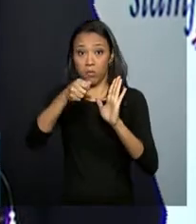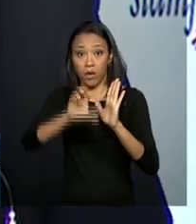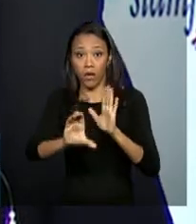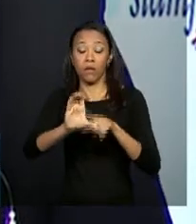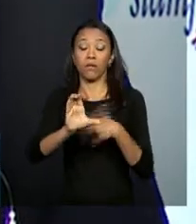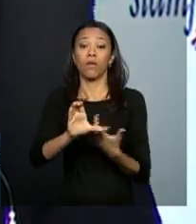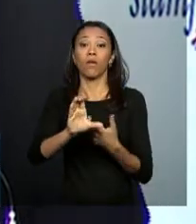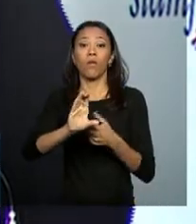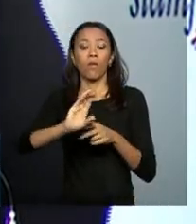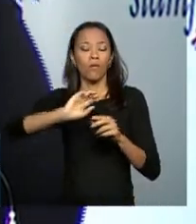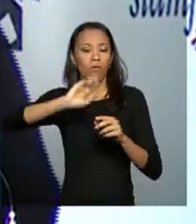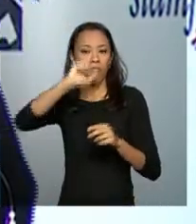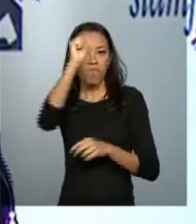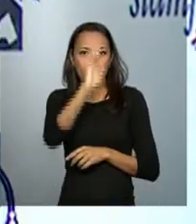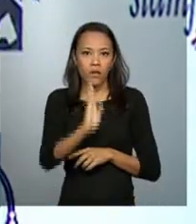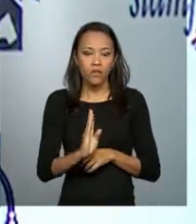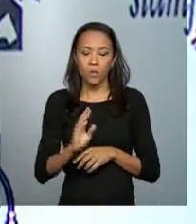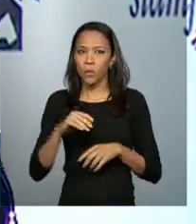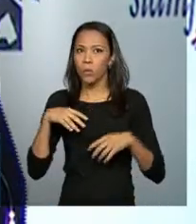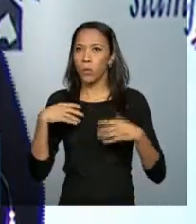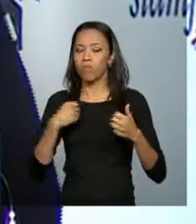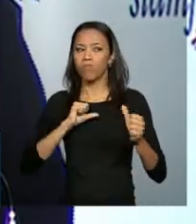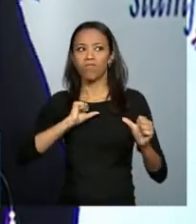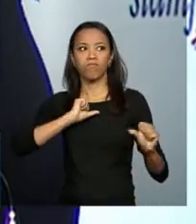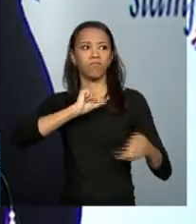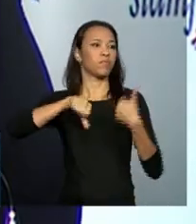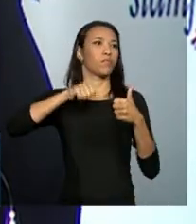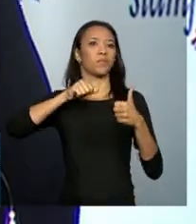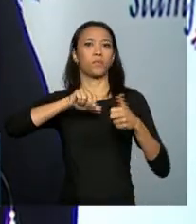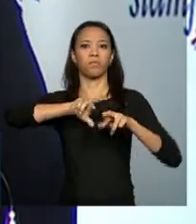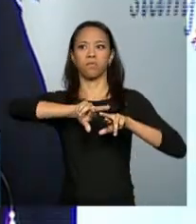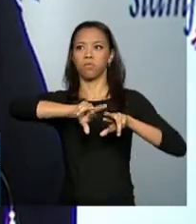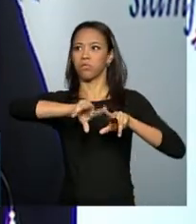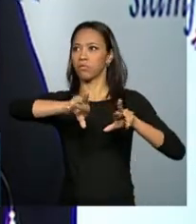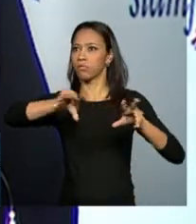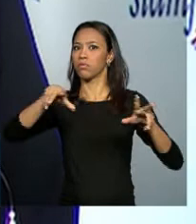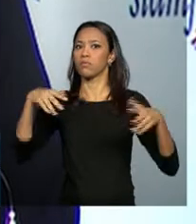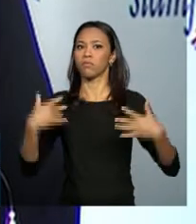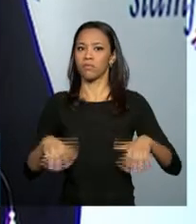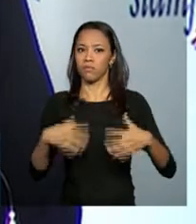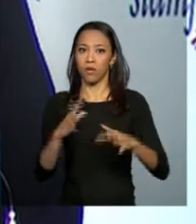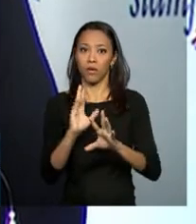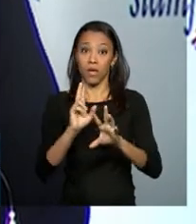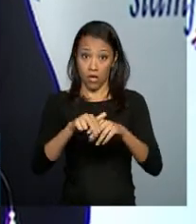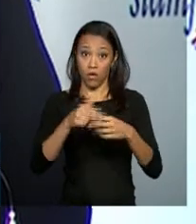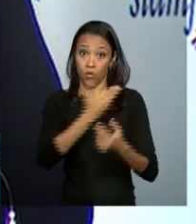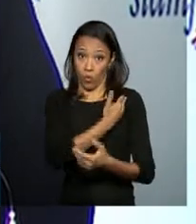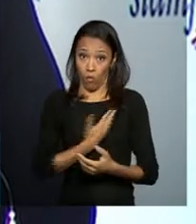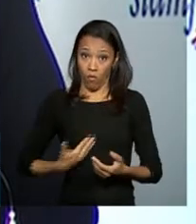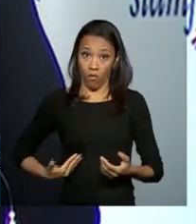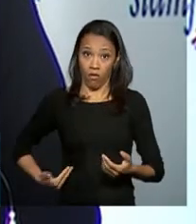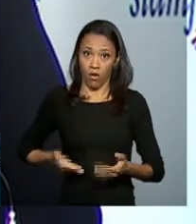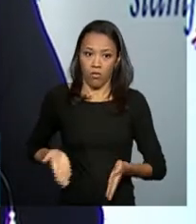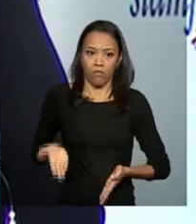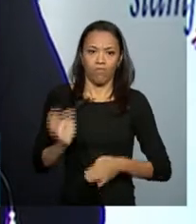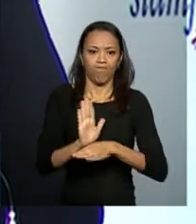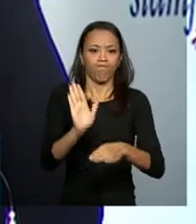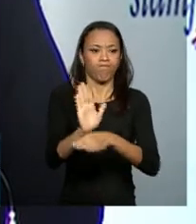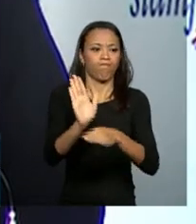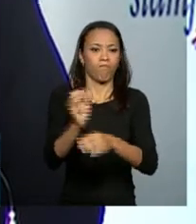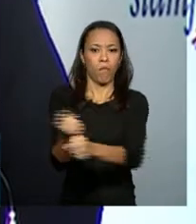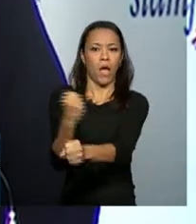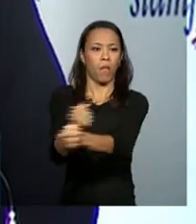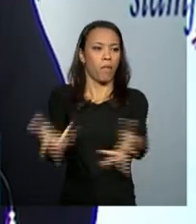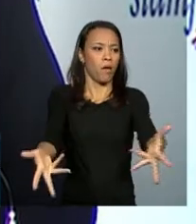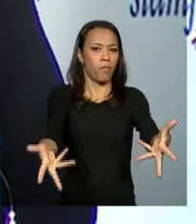transformou e fez de obras públicas um dos fatores